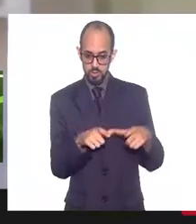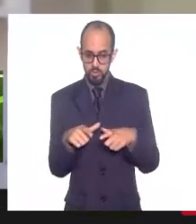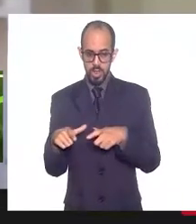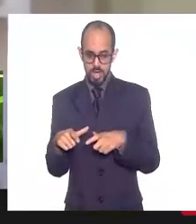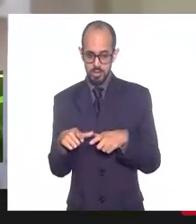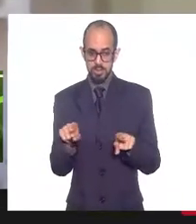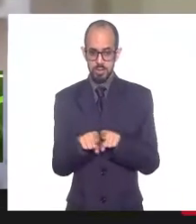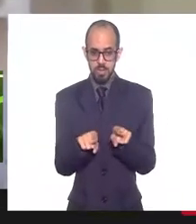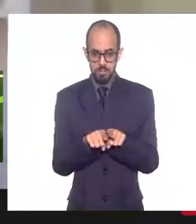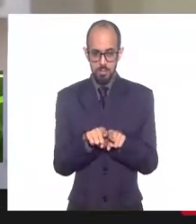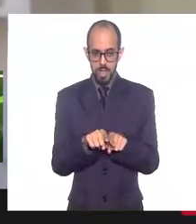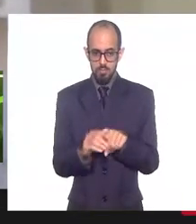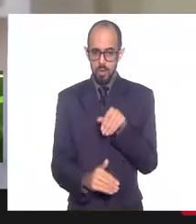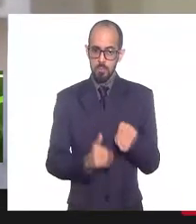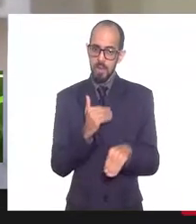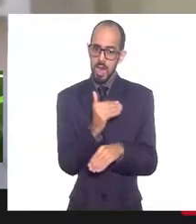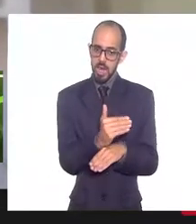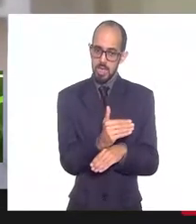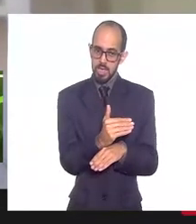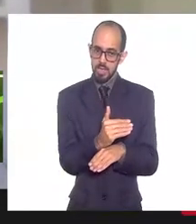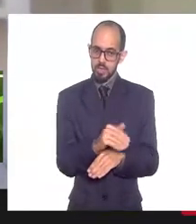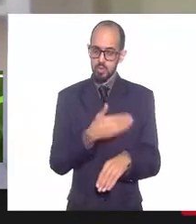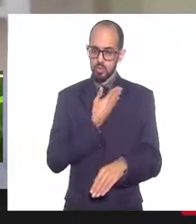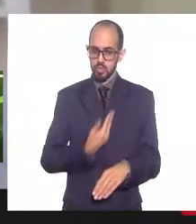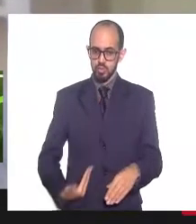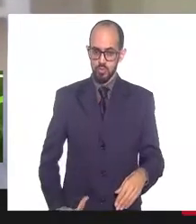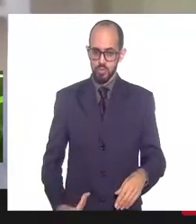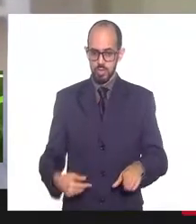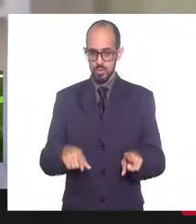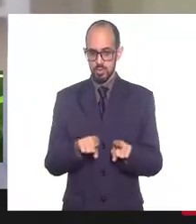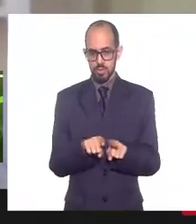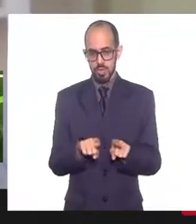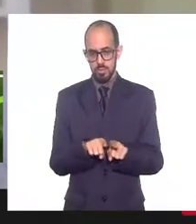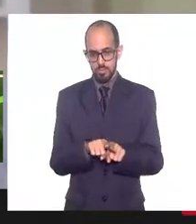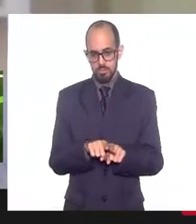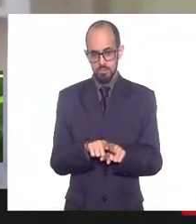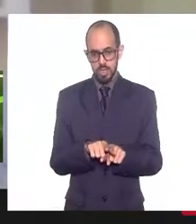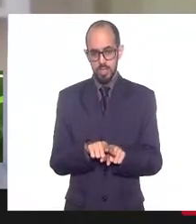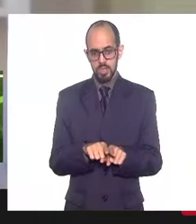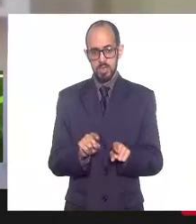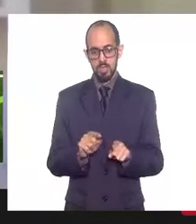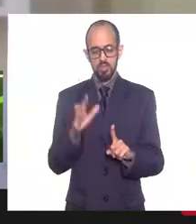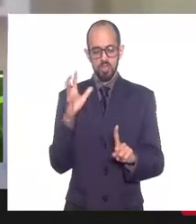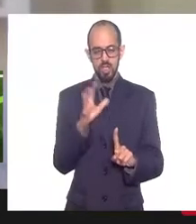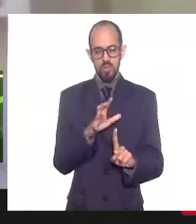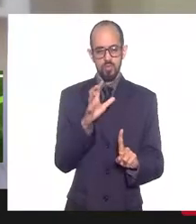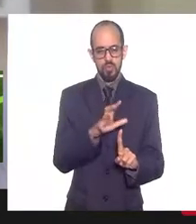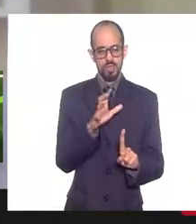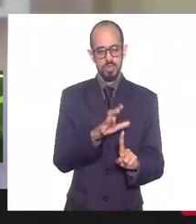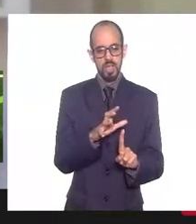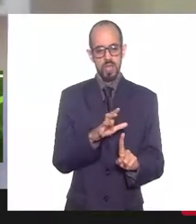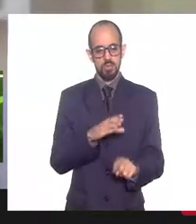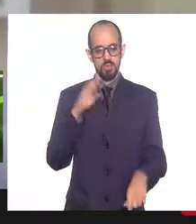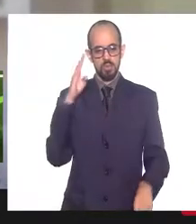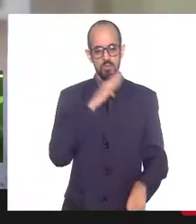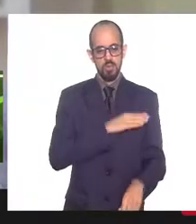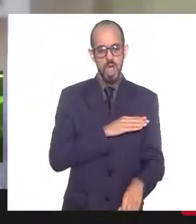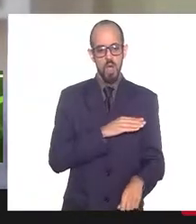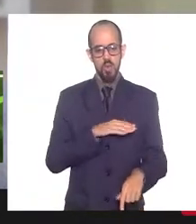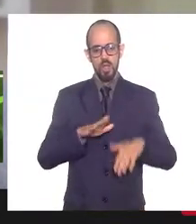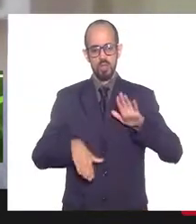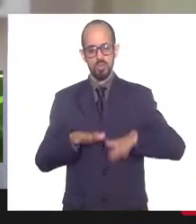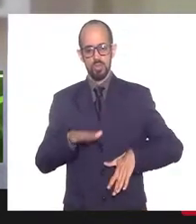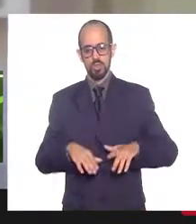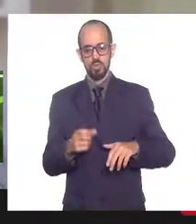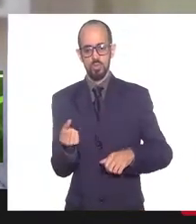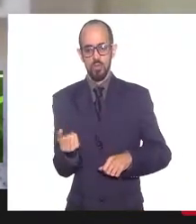vão além. Os espaços governamentais estão sendo contaminados por esse mal na medida que as